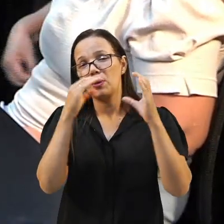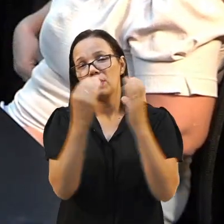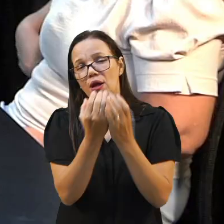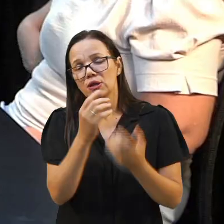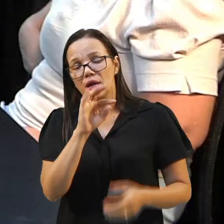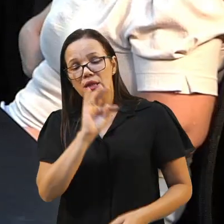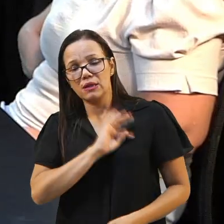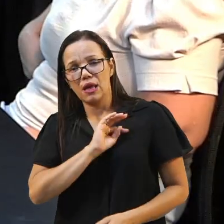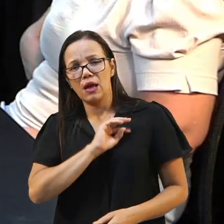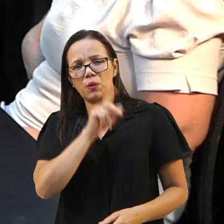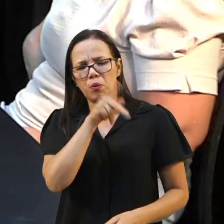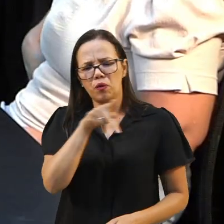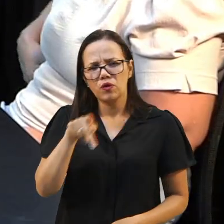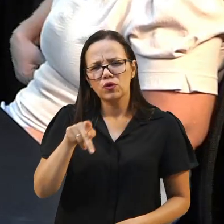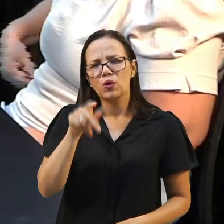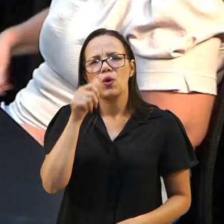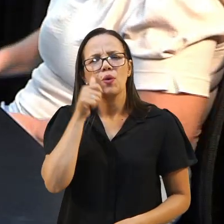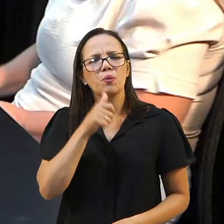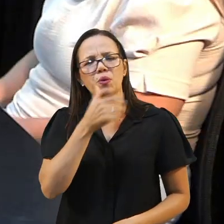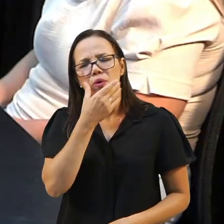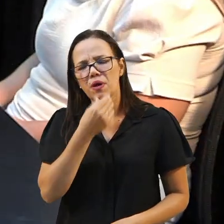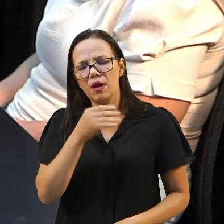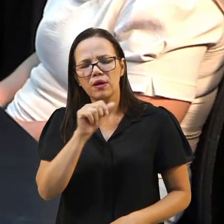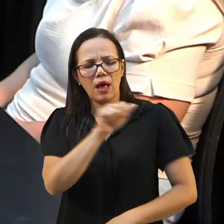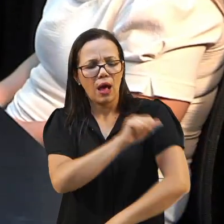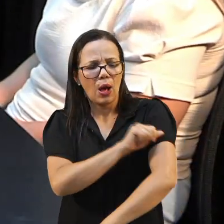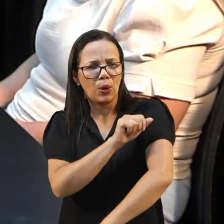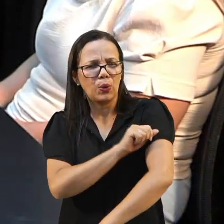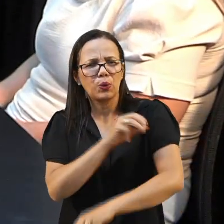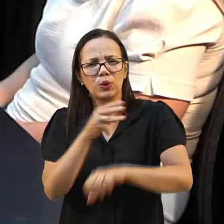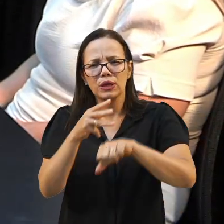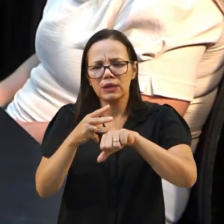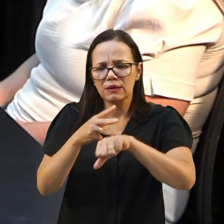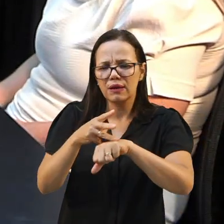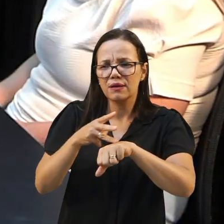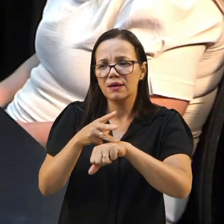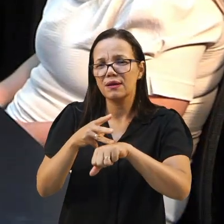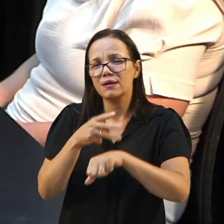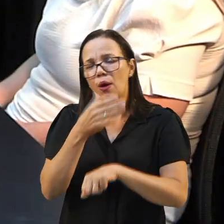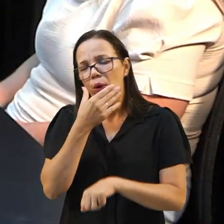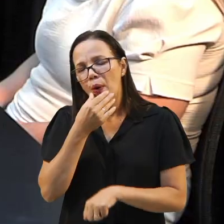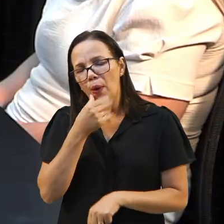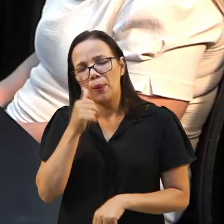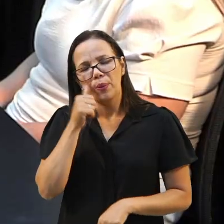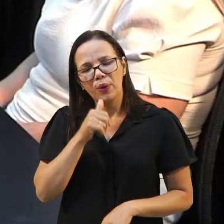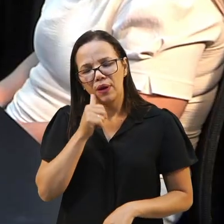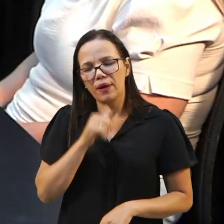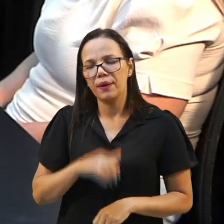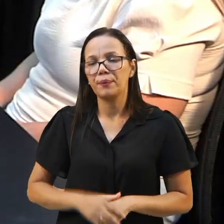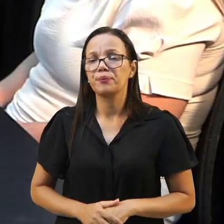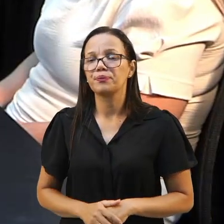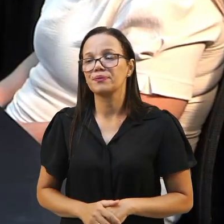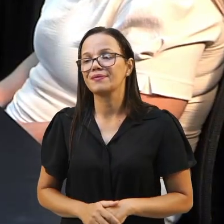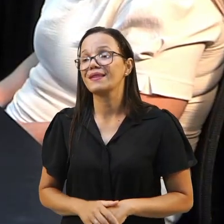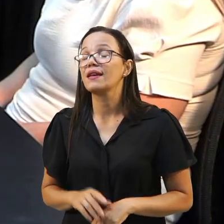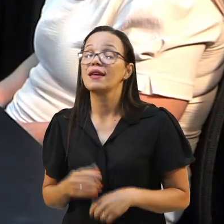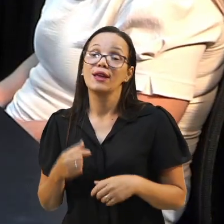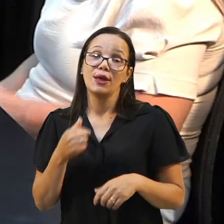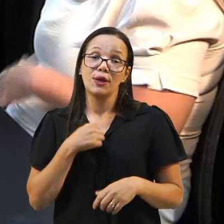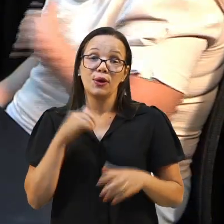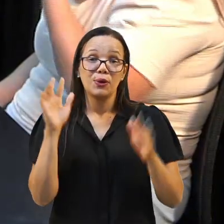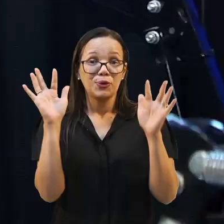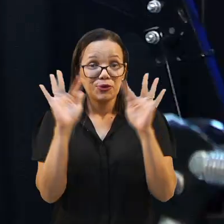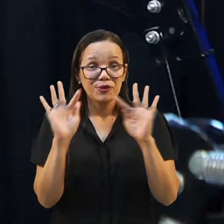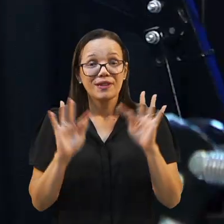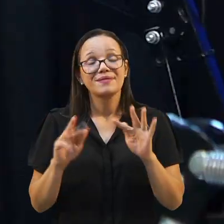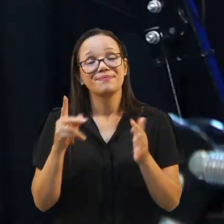técnicos, técnicas, professores, professoras, alunos, alunos, terceirizados, terceirizadas. Eu fico muito